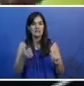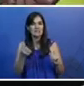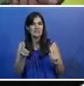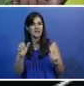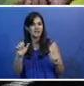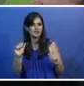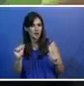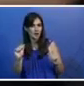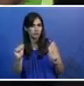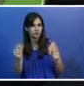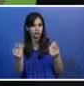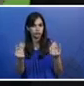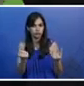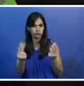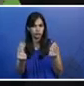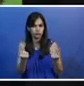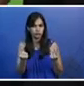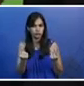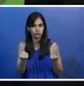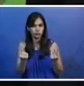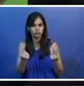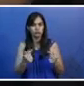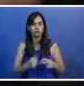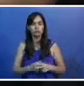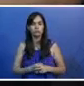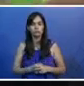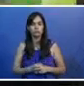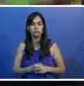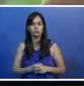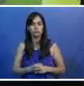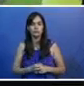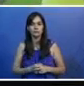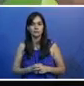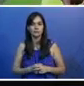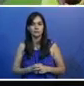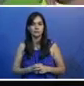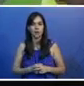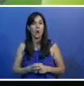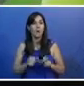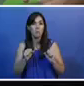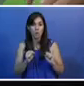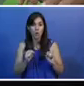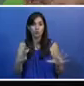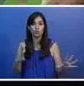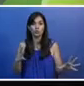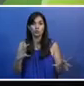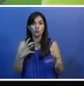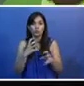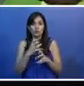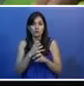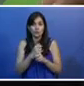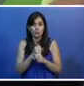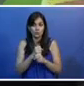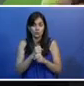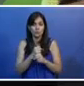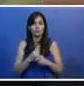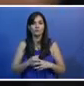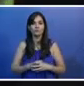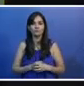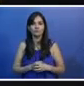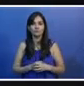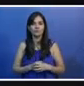São termos semelhantes, A com A, B com B. Aí eu junto eles, o A com o A, B com